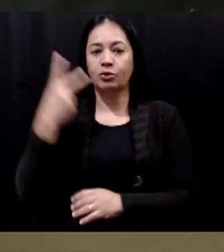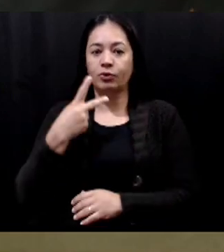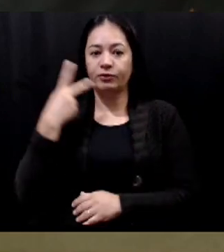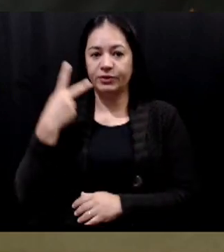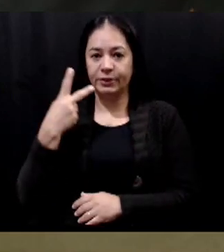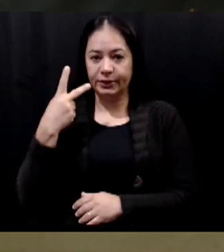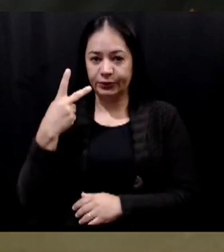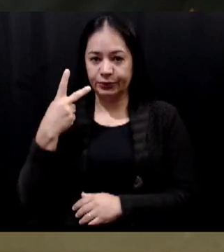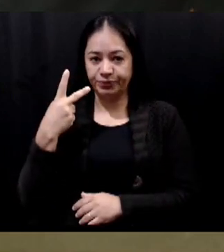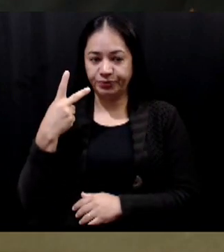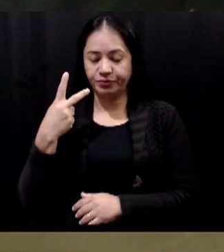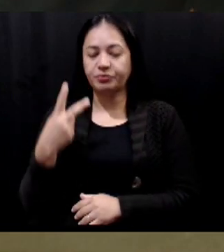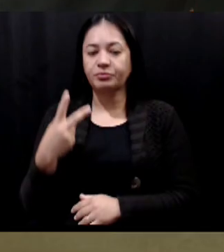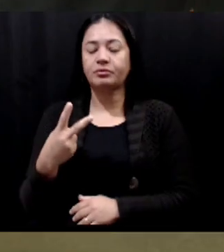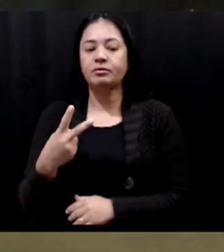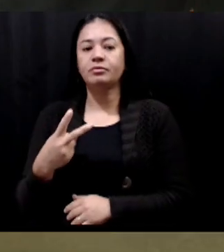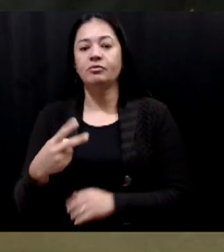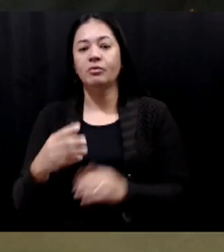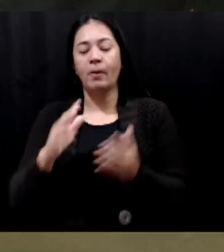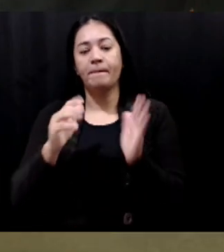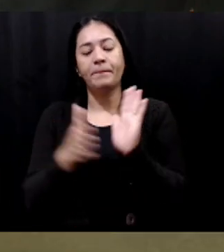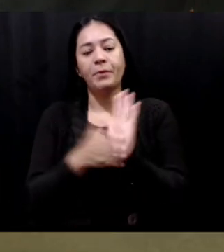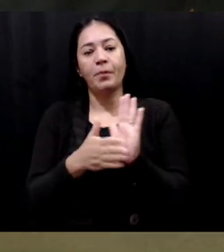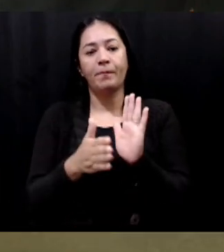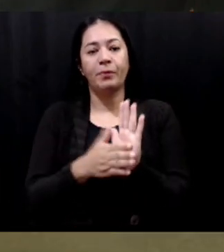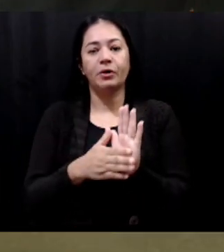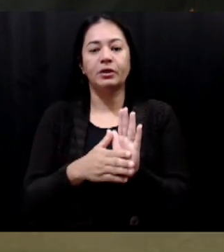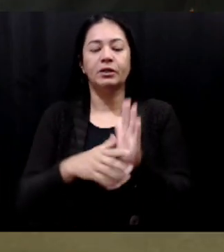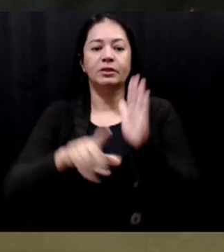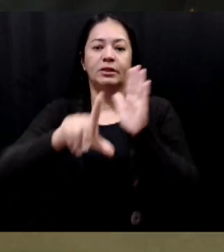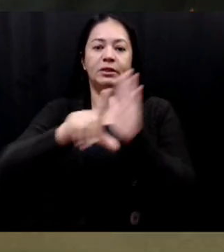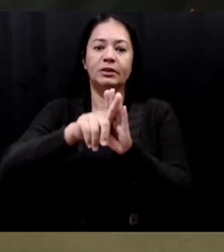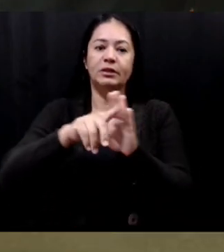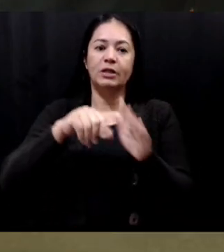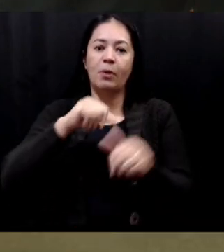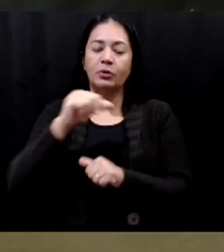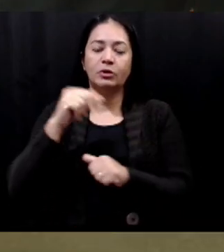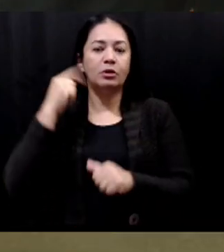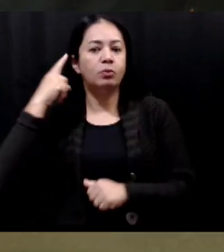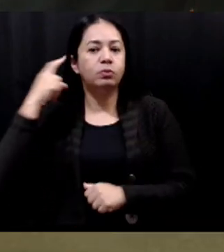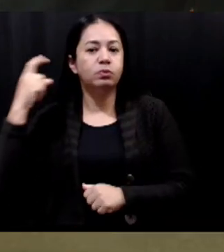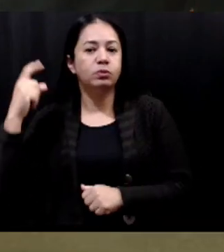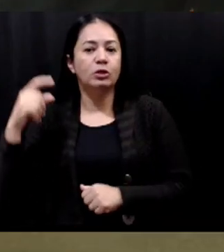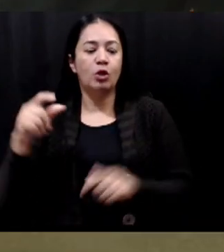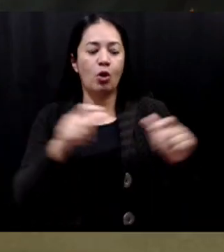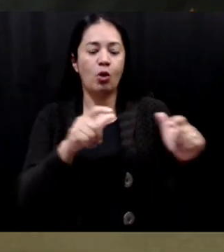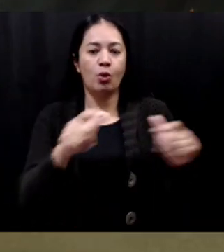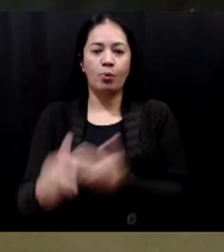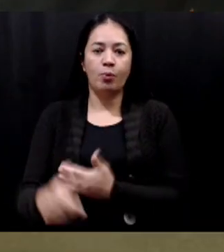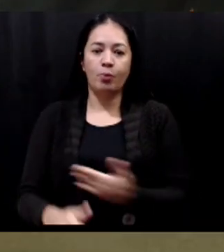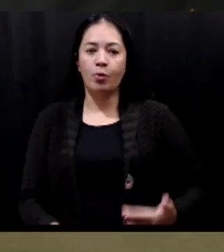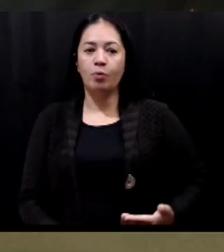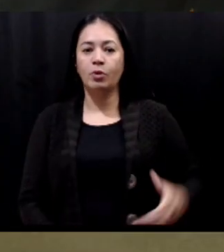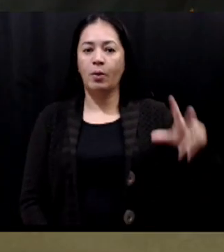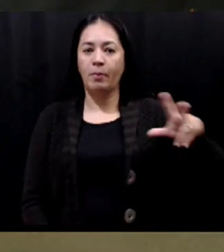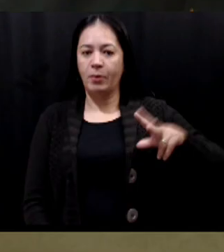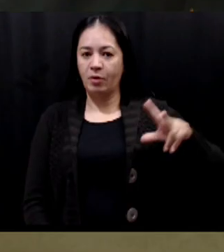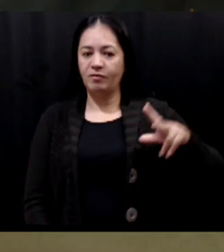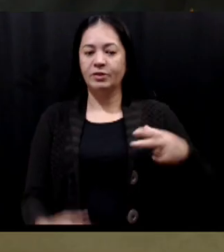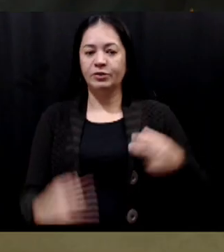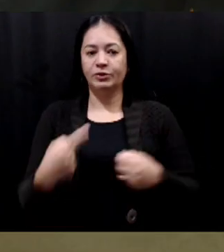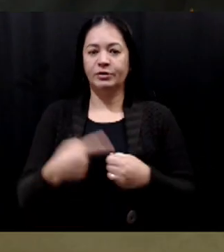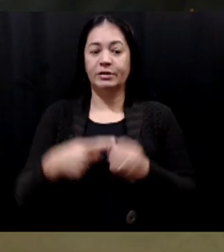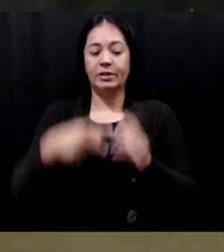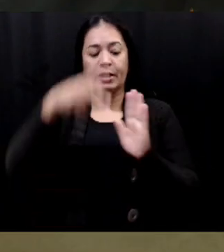legislação municipal sobre aferição de ruídos em áreas públicas e privadas da cidade. Esse projeto, gente, visa